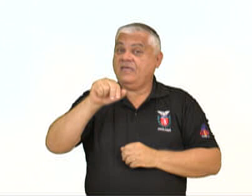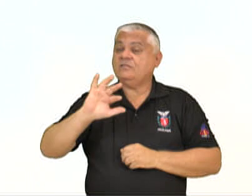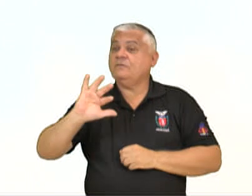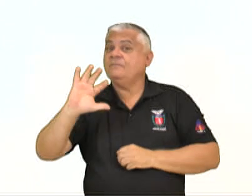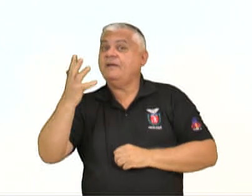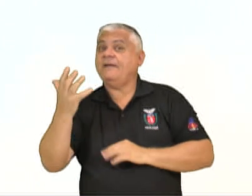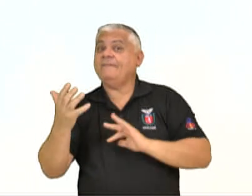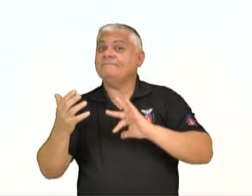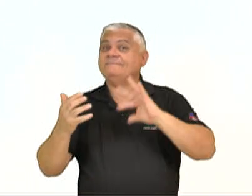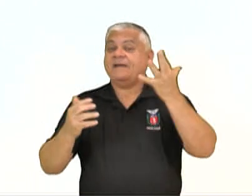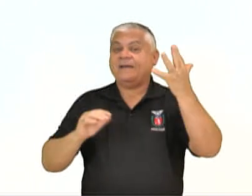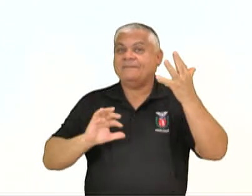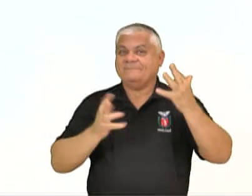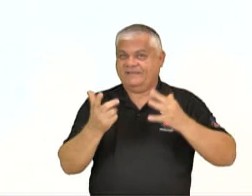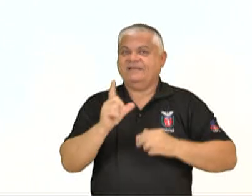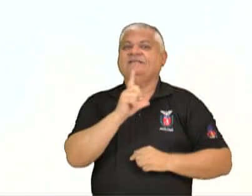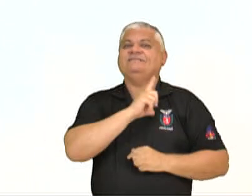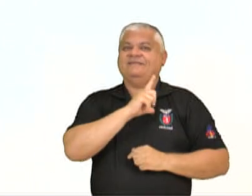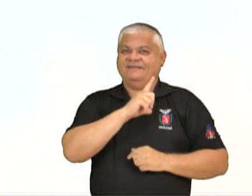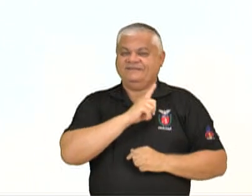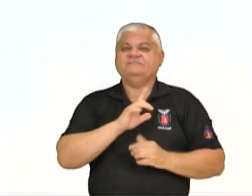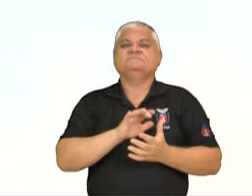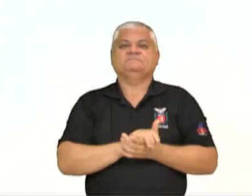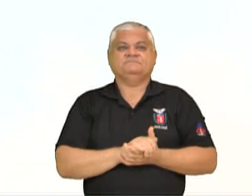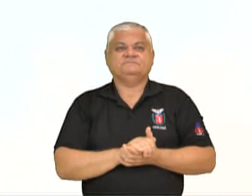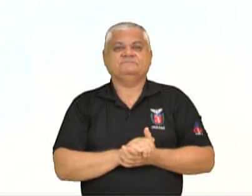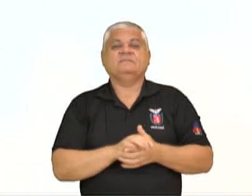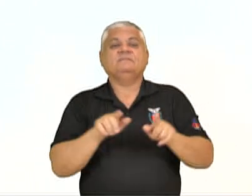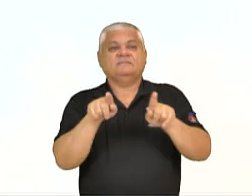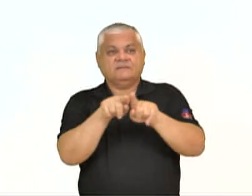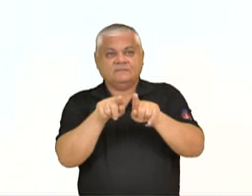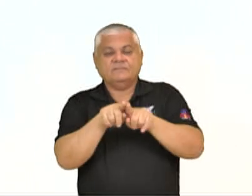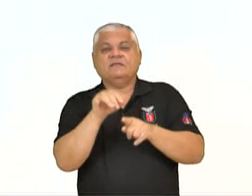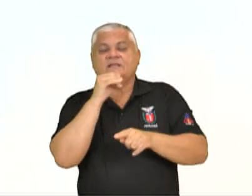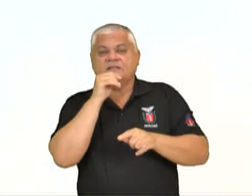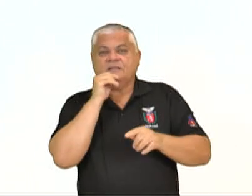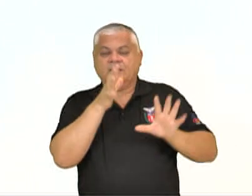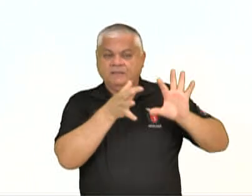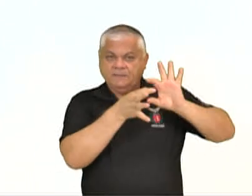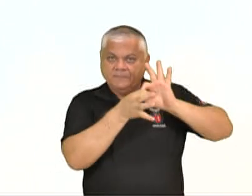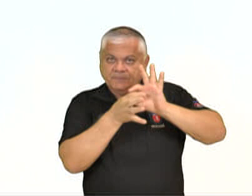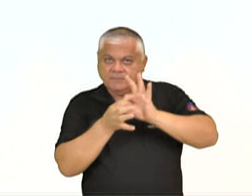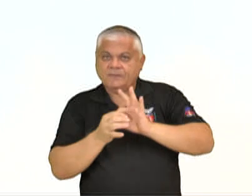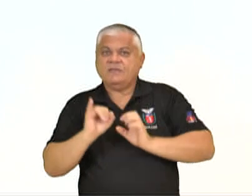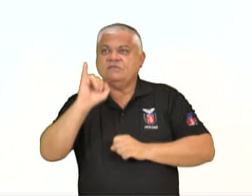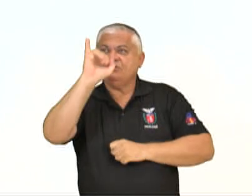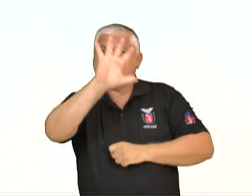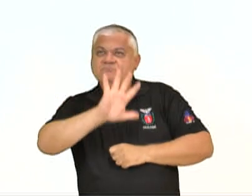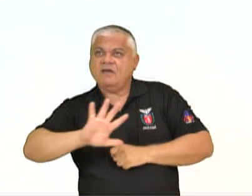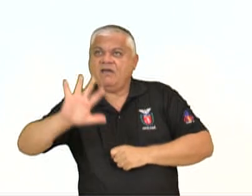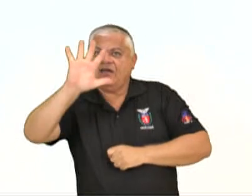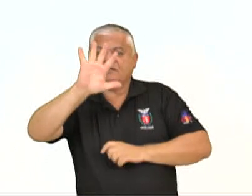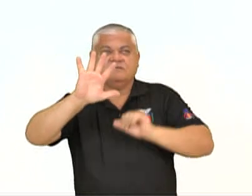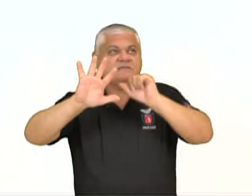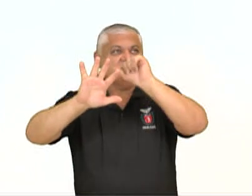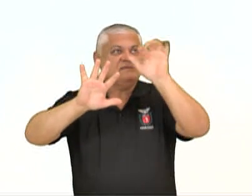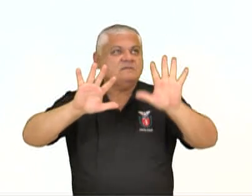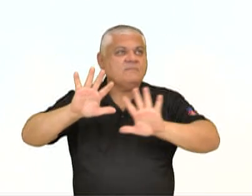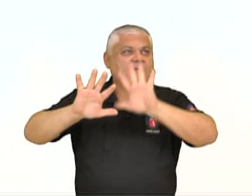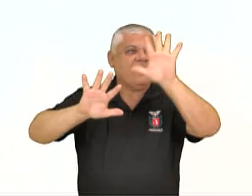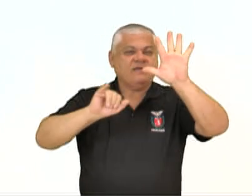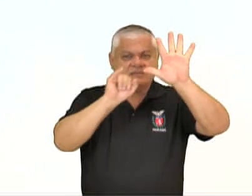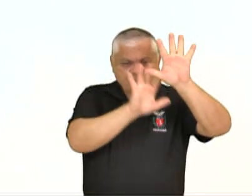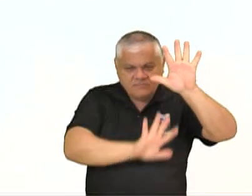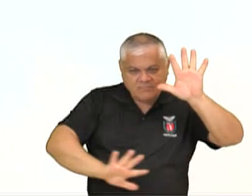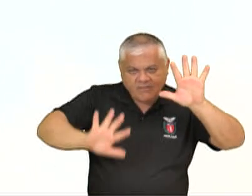e acontecimentos dentro de uma narrativa. Há também uma sequência de imagens que montam uma cena, e o leitor tem